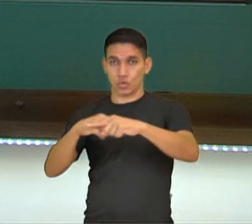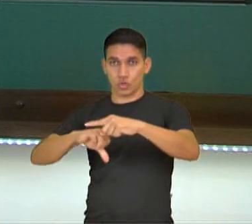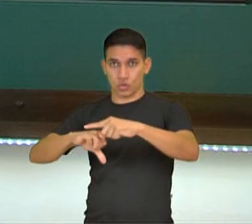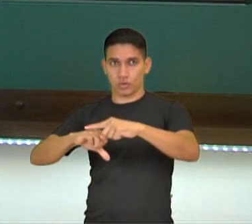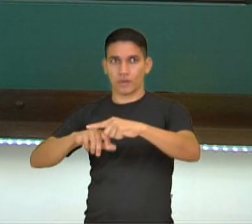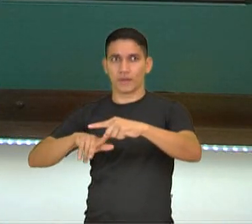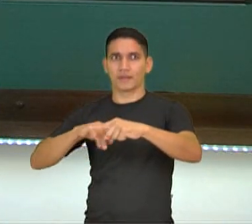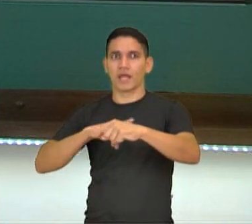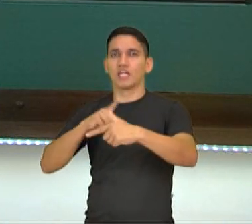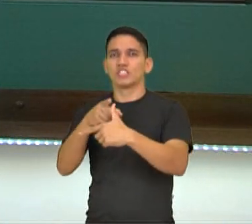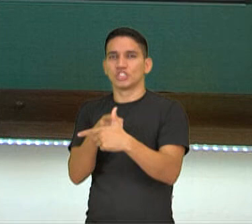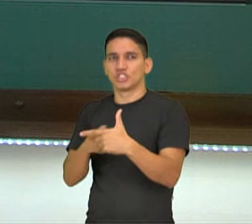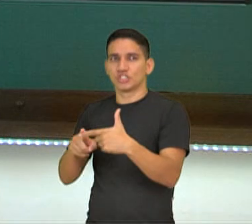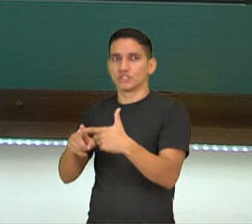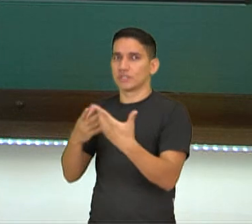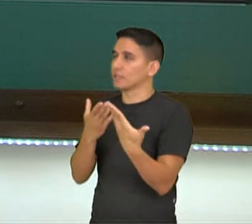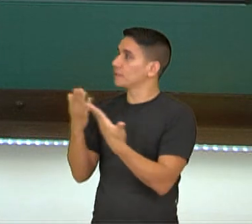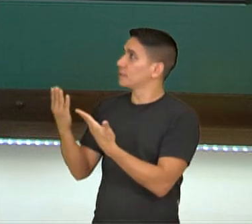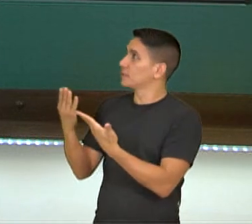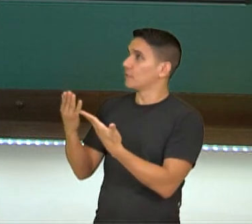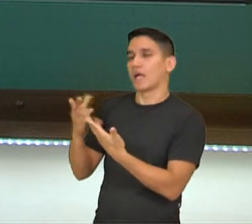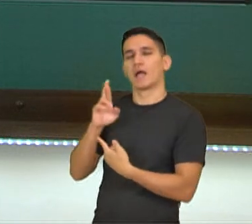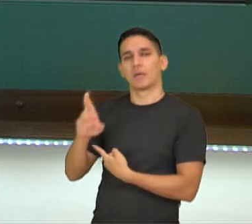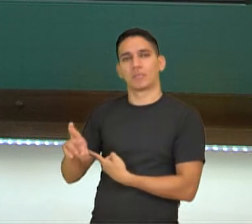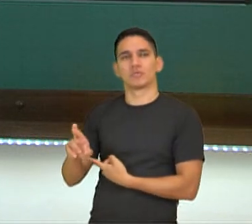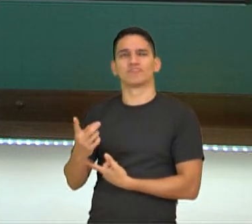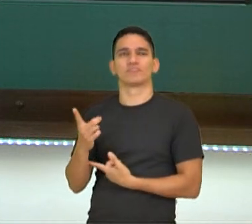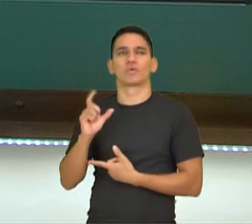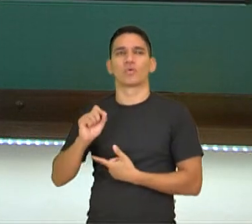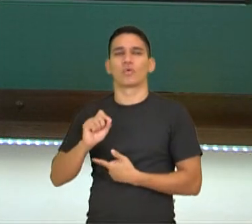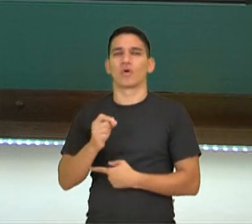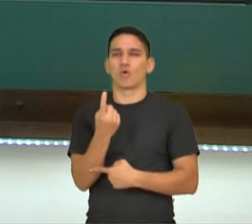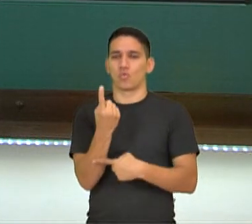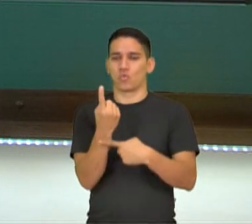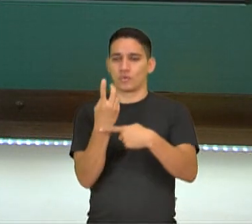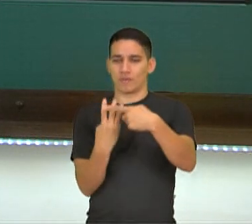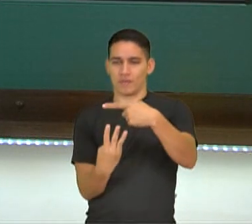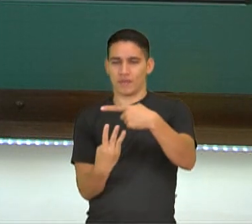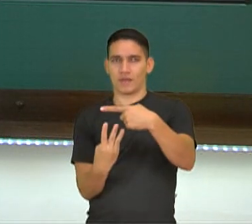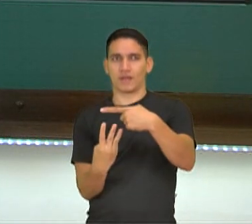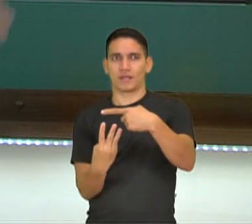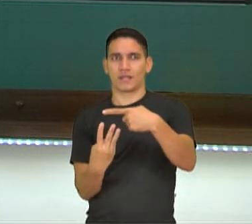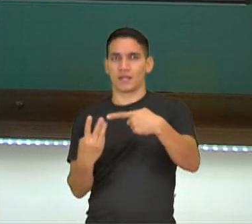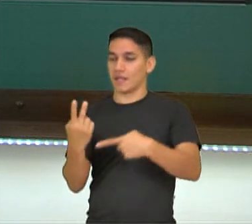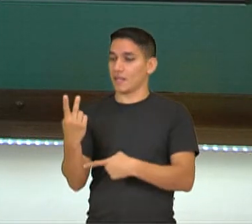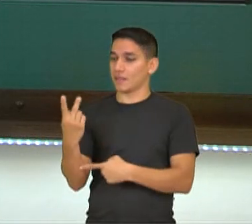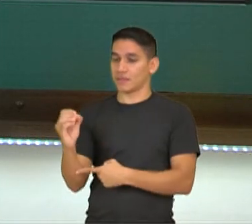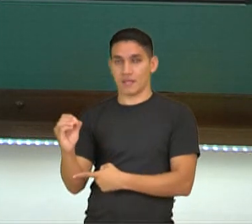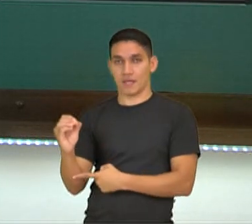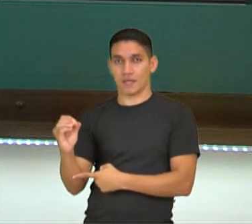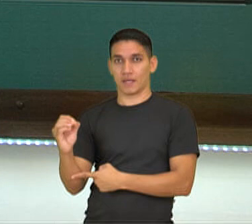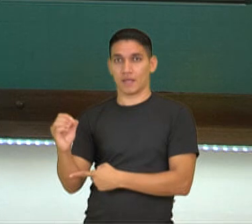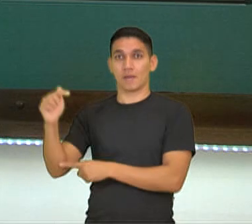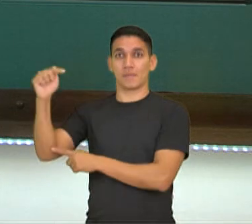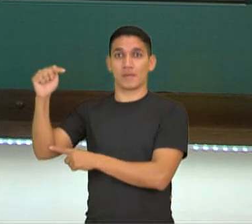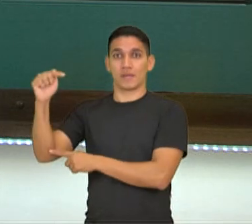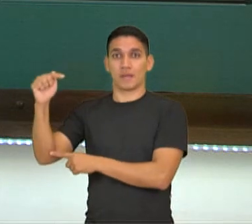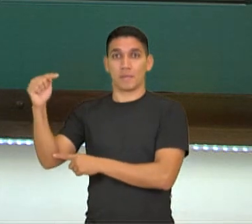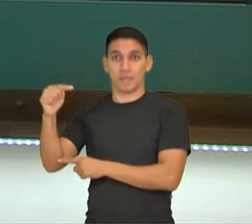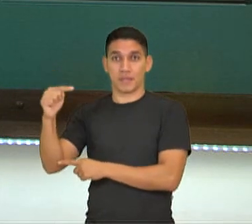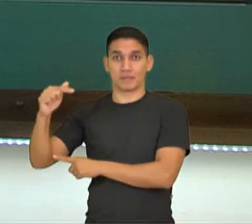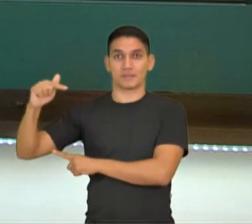pelo expoente da raiz, vou ter menos 7, tá? Menos 14 dividido por 2, menos 7. E a resposta,